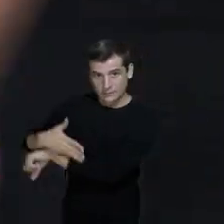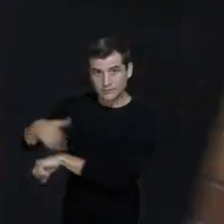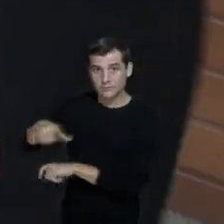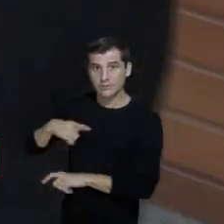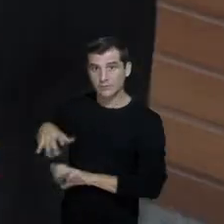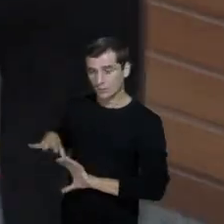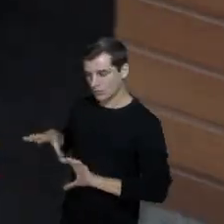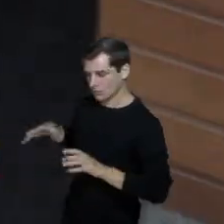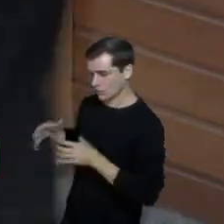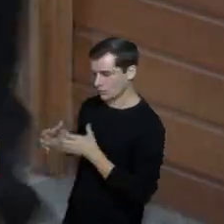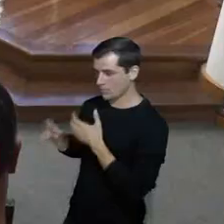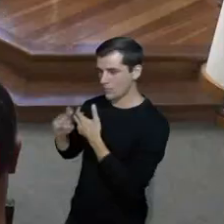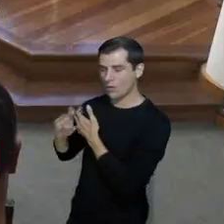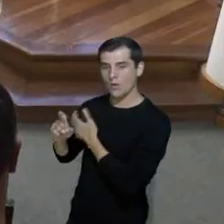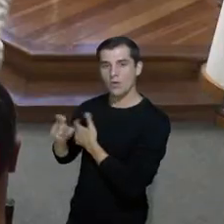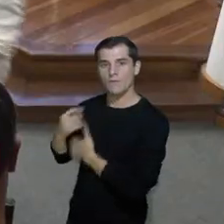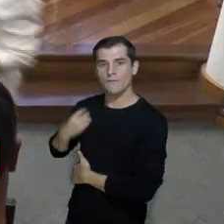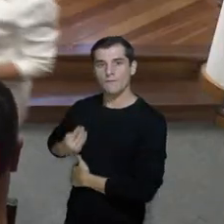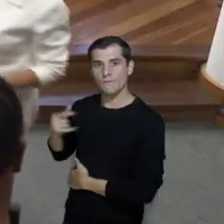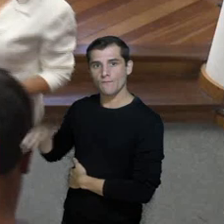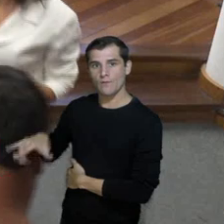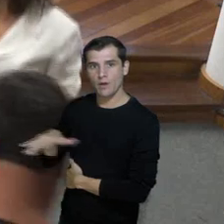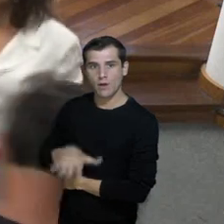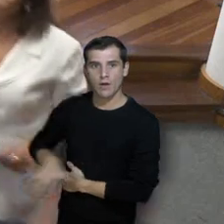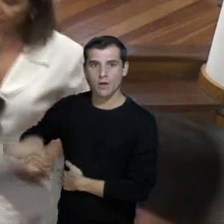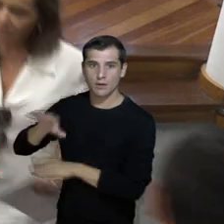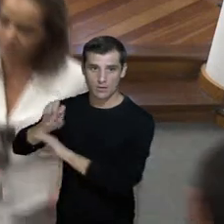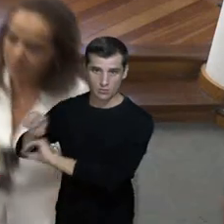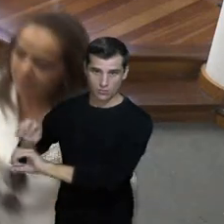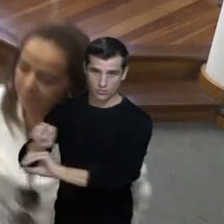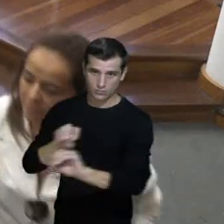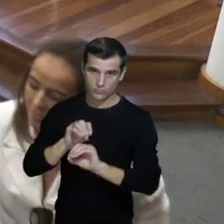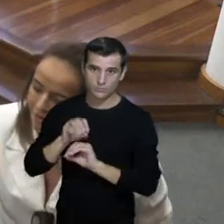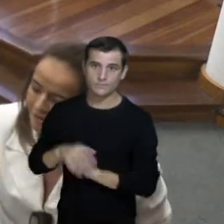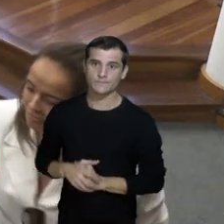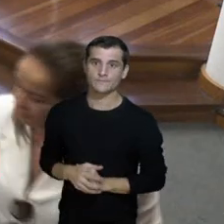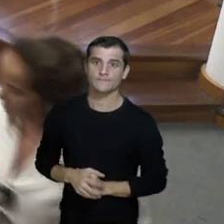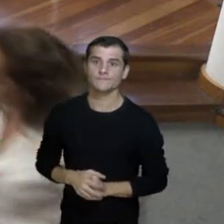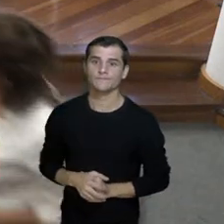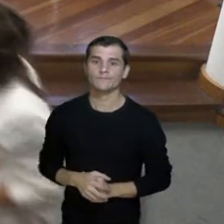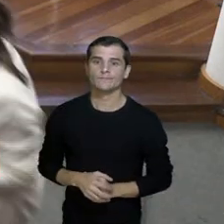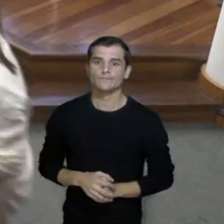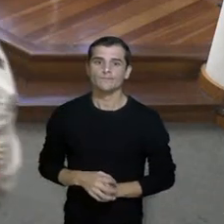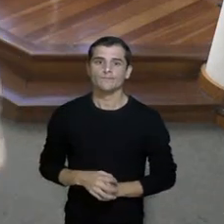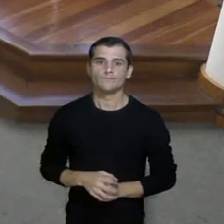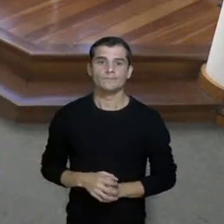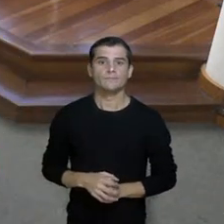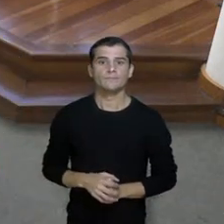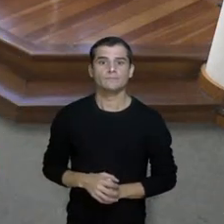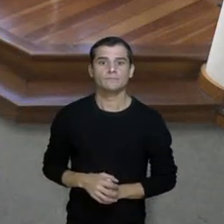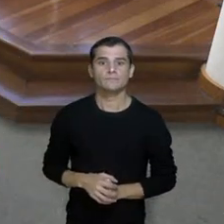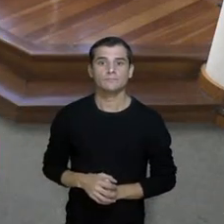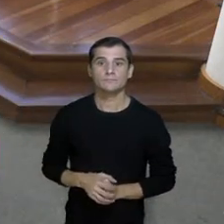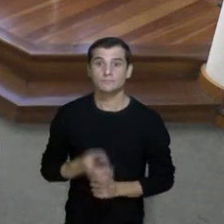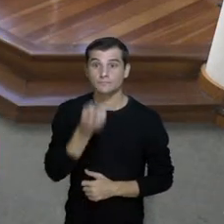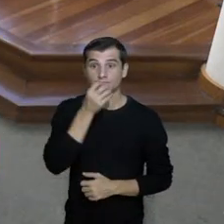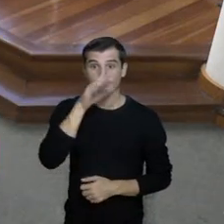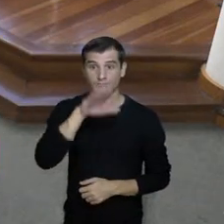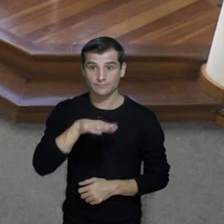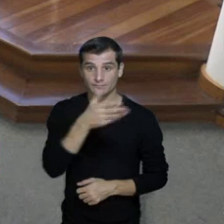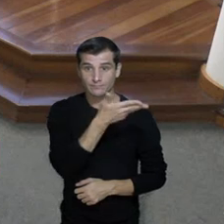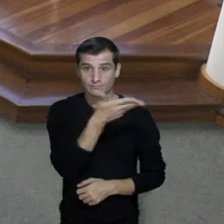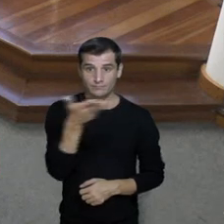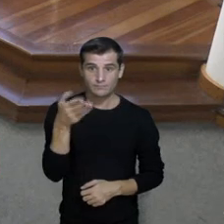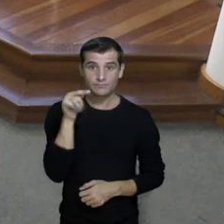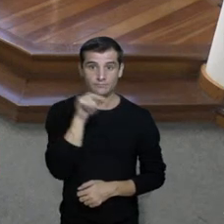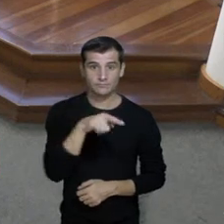de educação obrigado P isso Boa tarde a todos bom eu sou o palestrante que